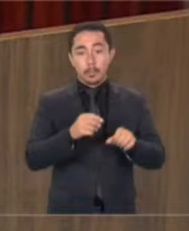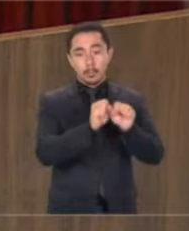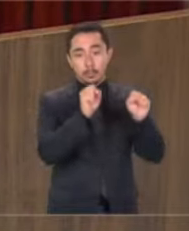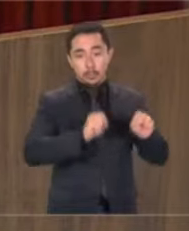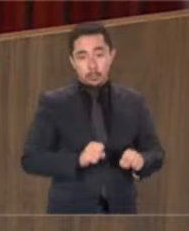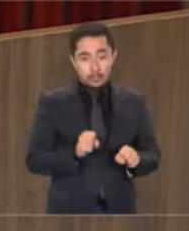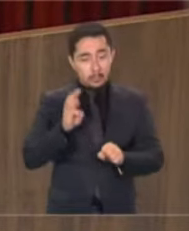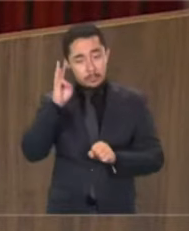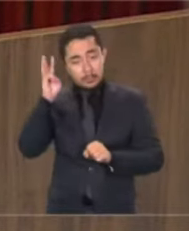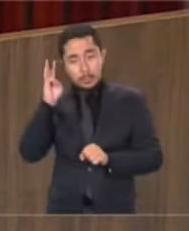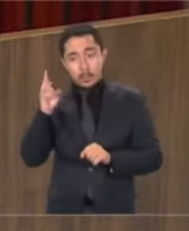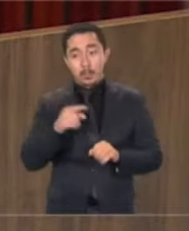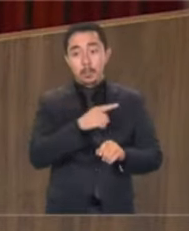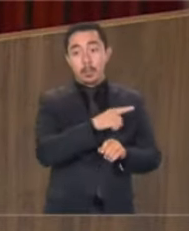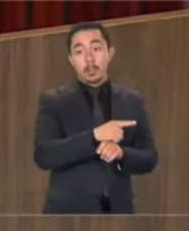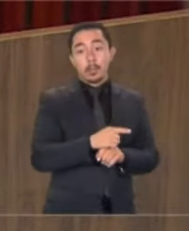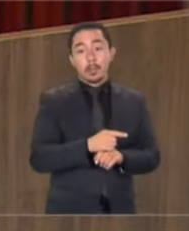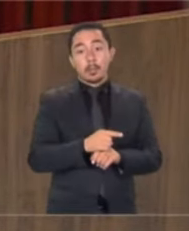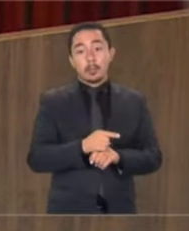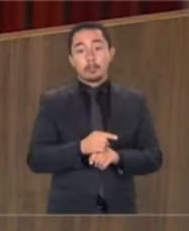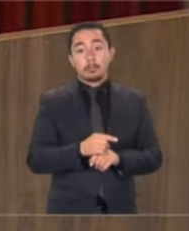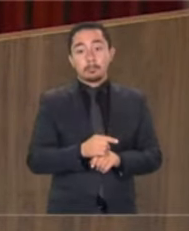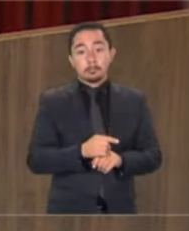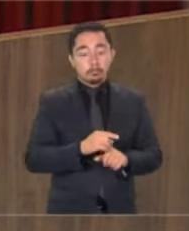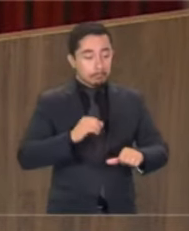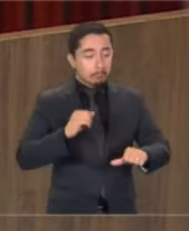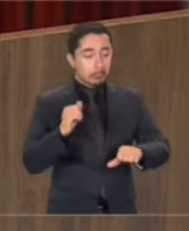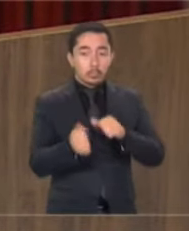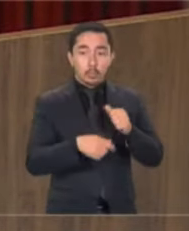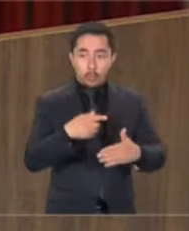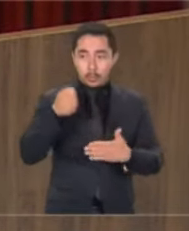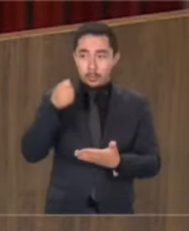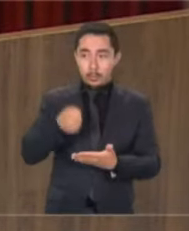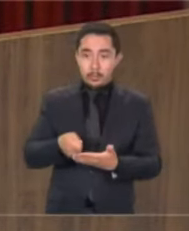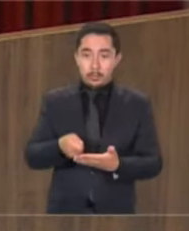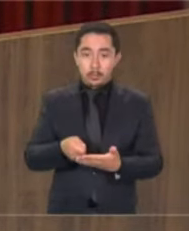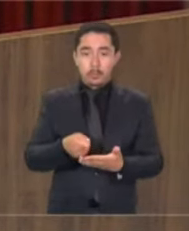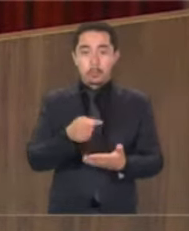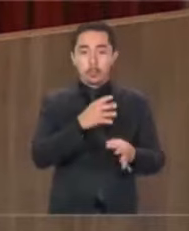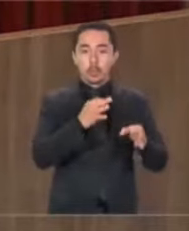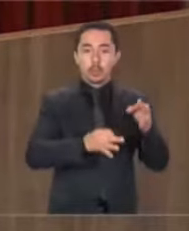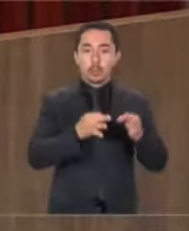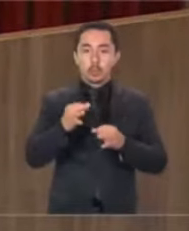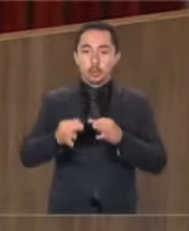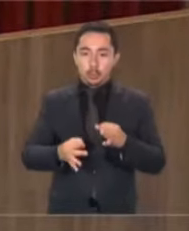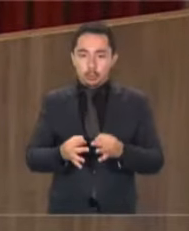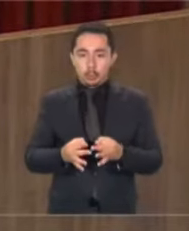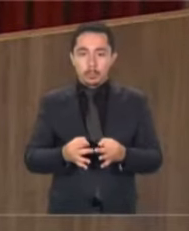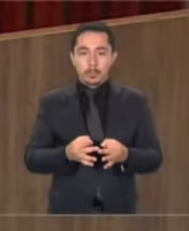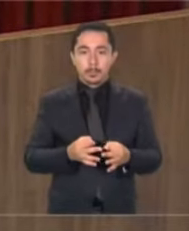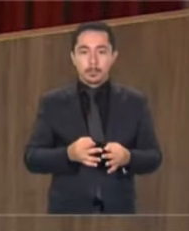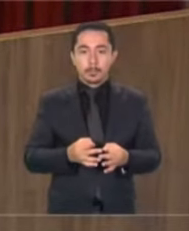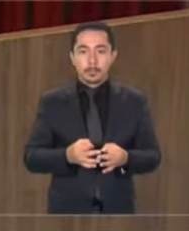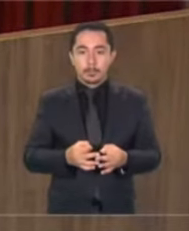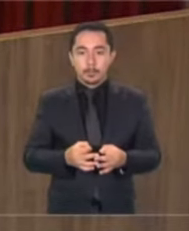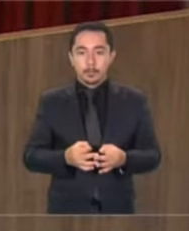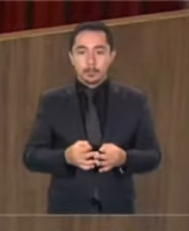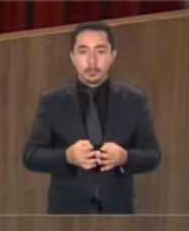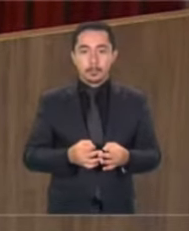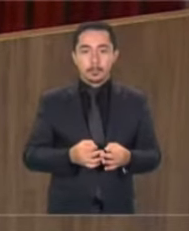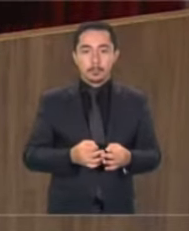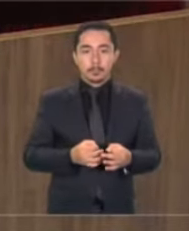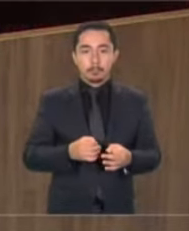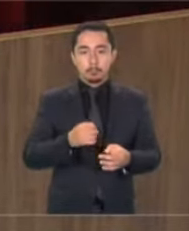Tribunal Eleitoral do Maranhão, reformando a sentença, julgou, como já foi colocado aqui, procedente a ação de impugnação de